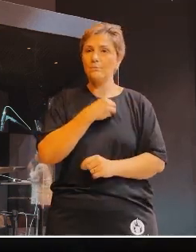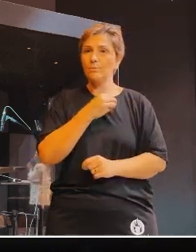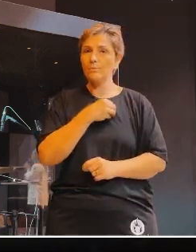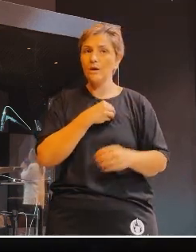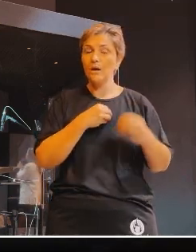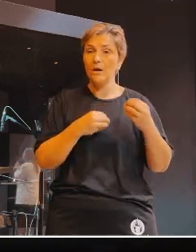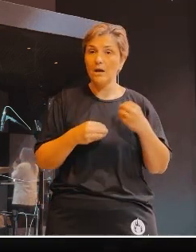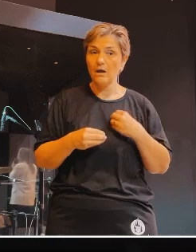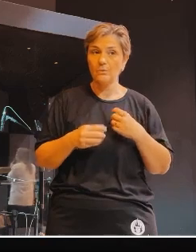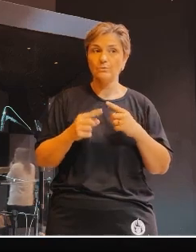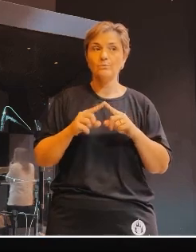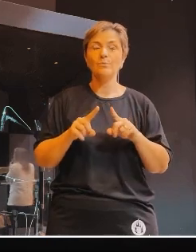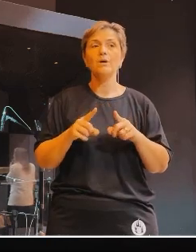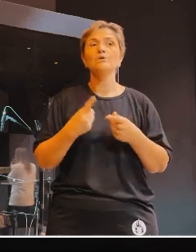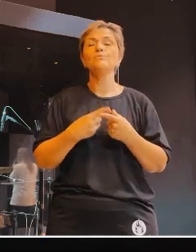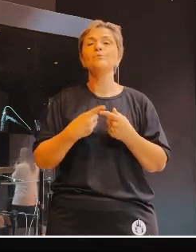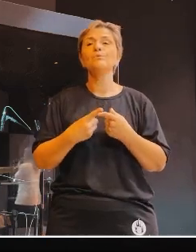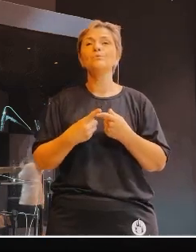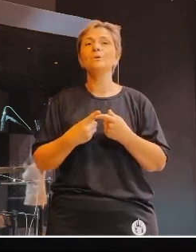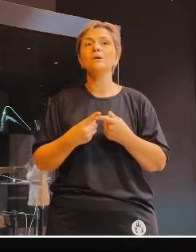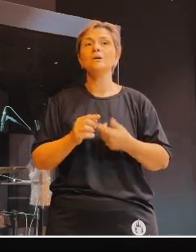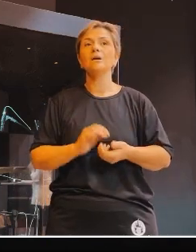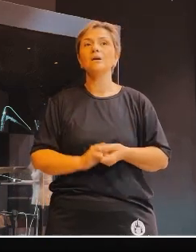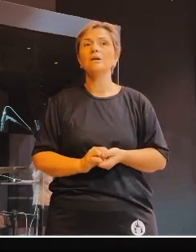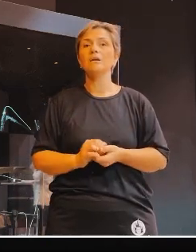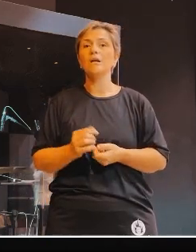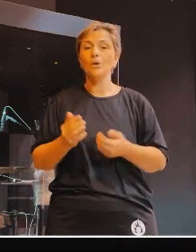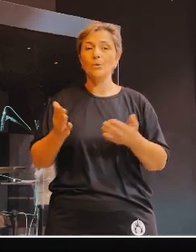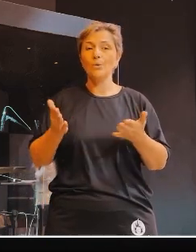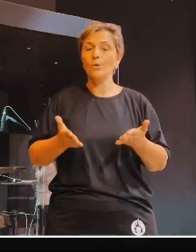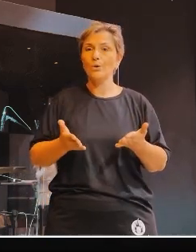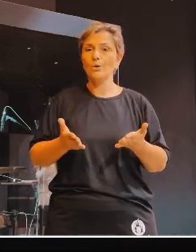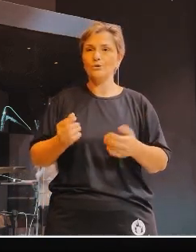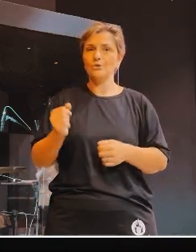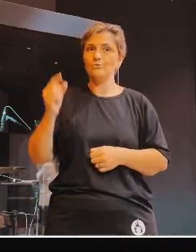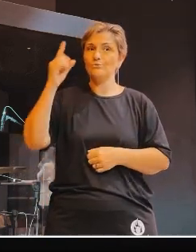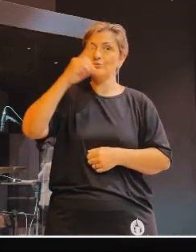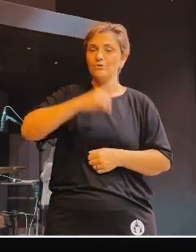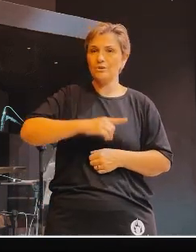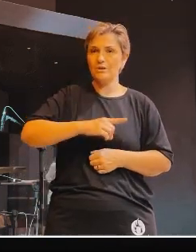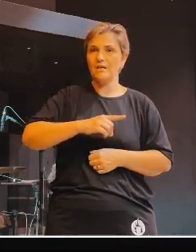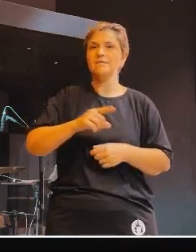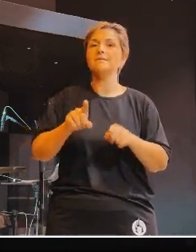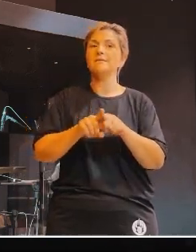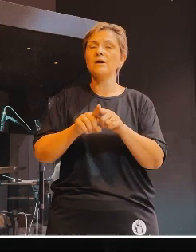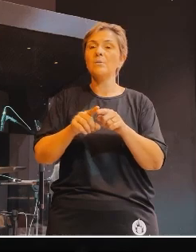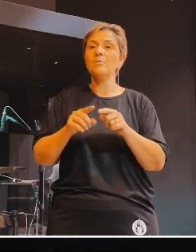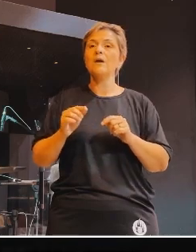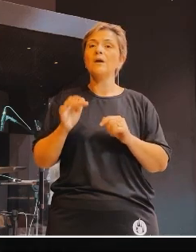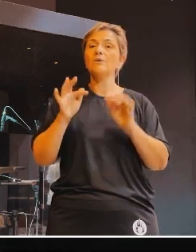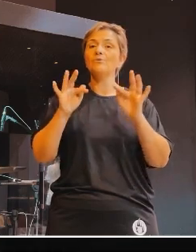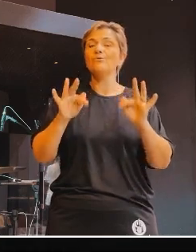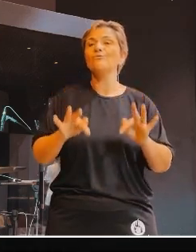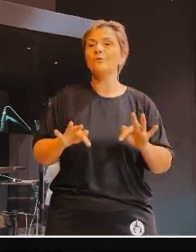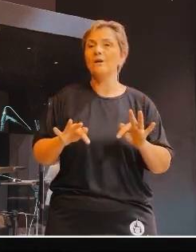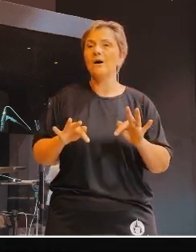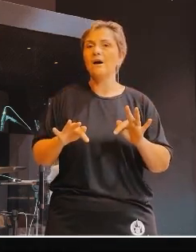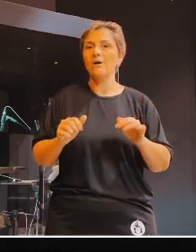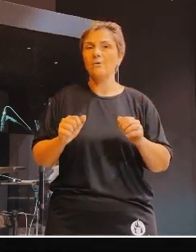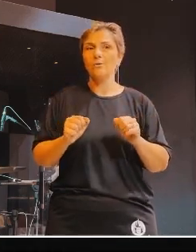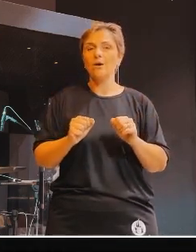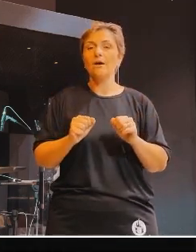Mas por que nos nossos dias e os fins dos tempos, nós viveremos tempos como de Sodoma e Gomorra?